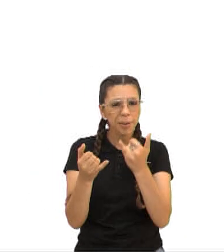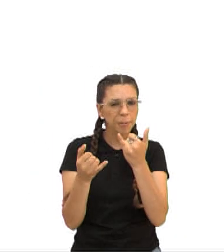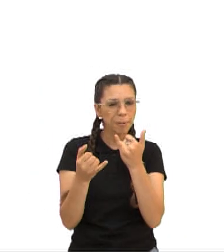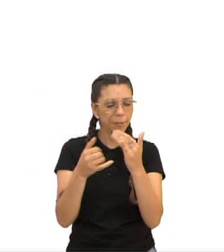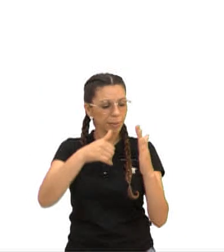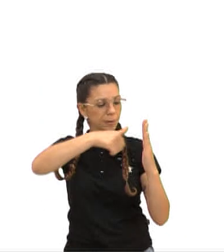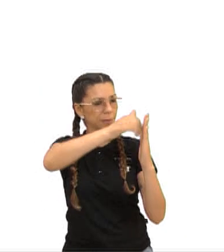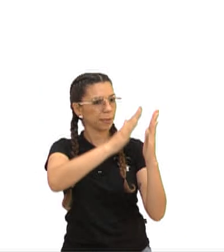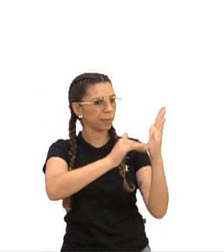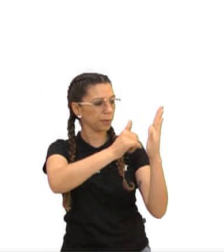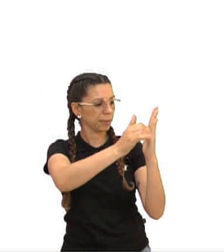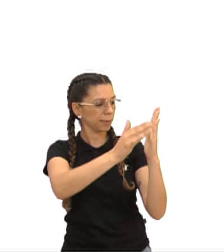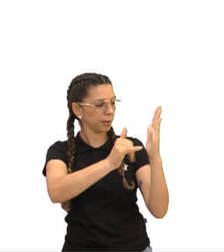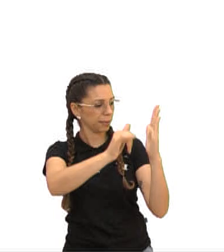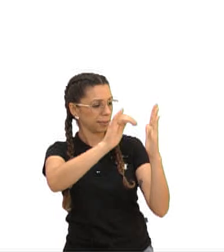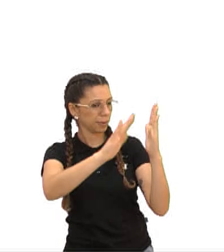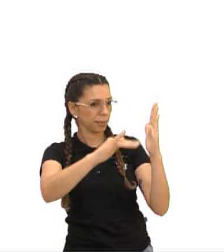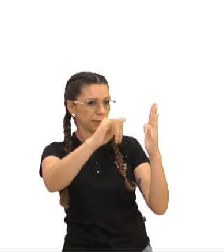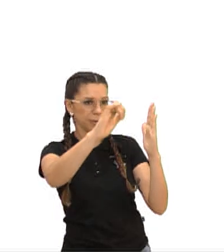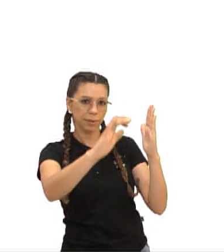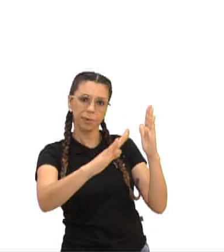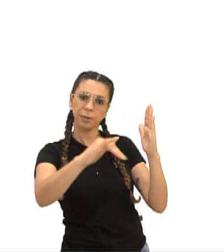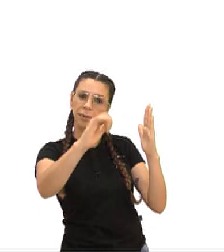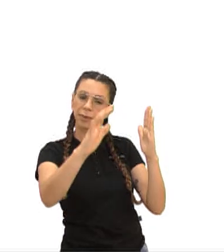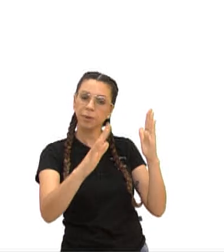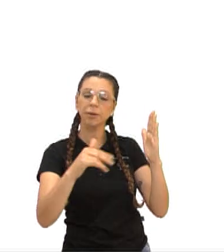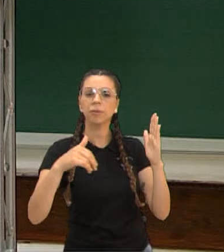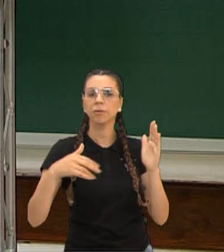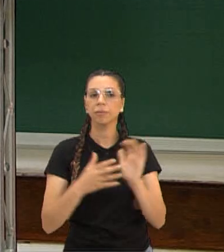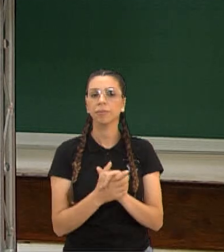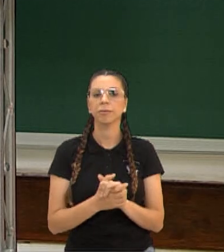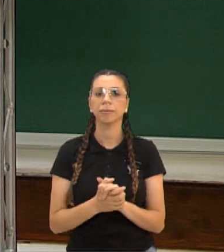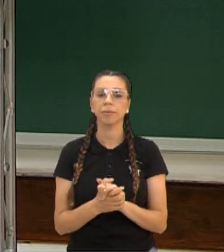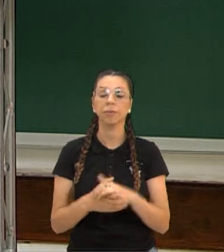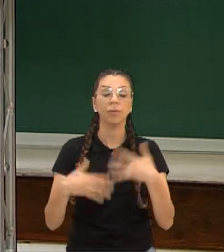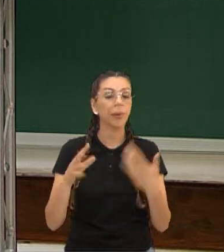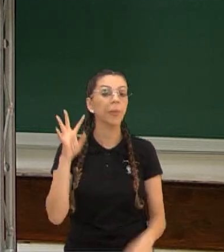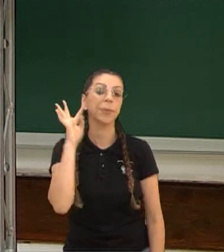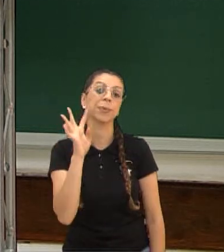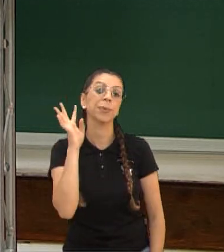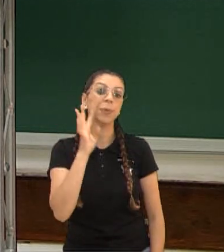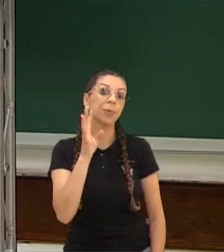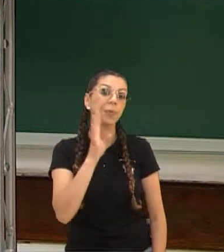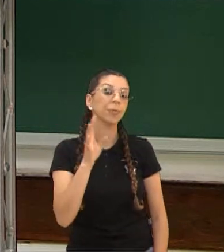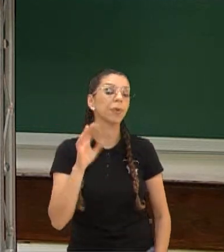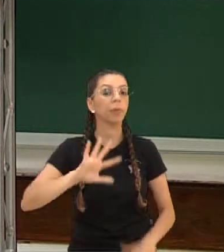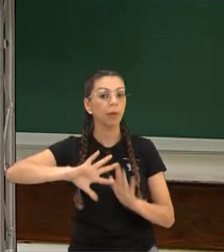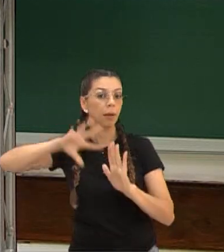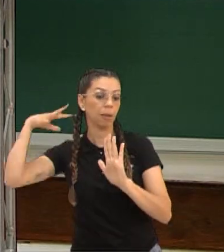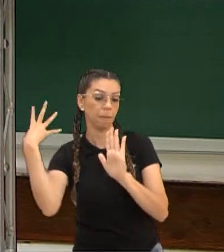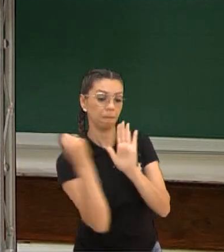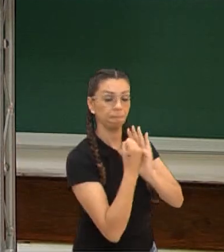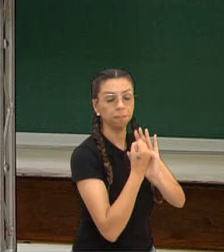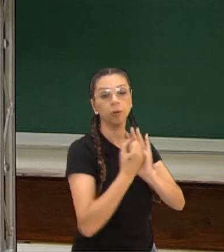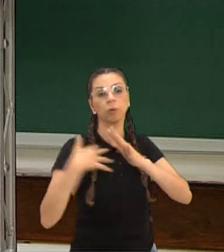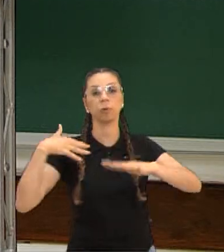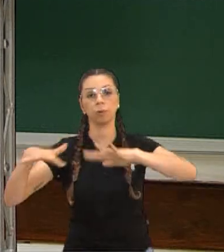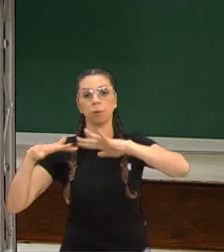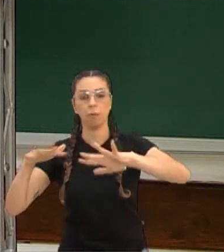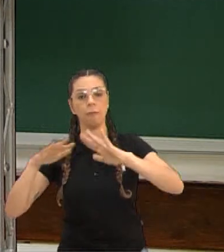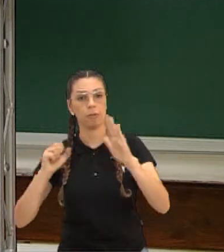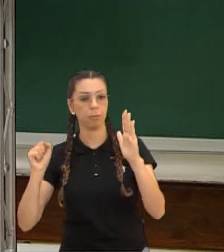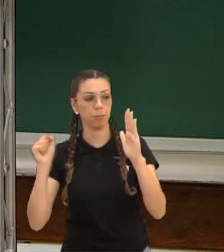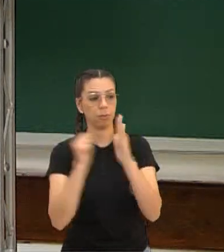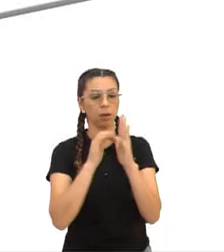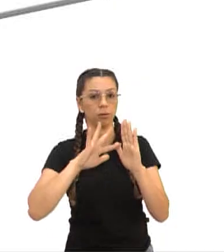Quando você afasta, você tem a composição da obra. Né? E é bacana porque ele virou o marco do movimento impressionista.